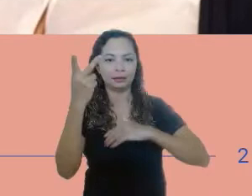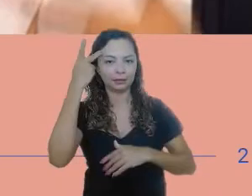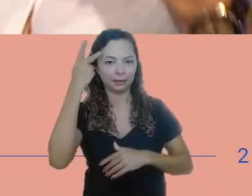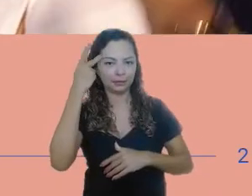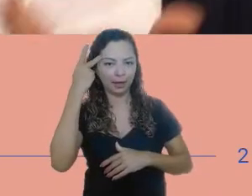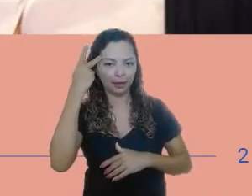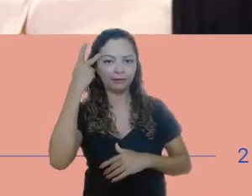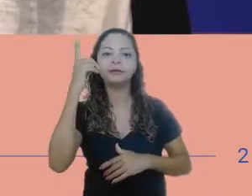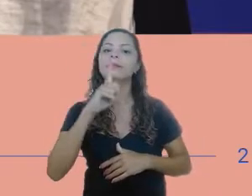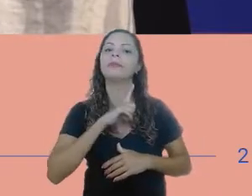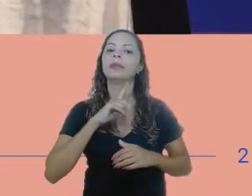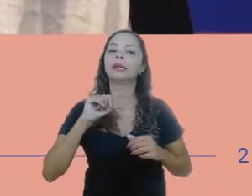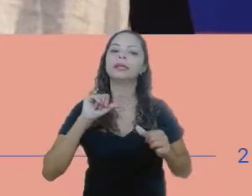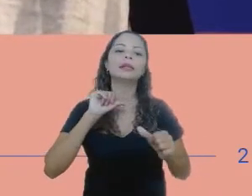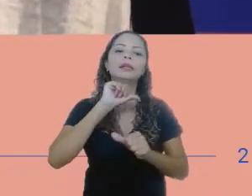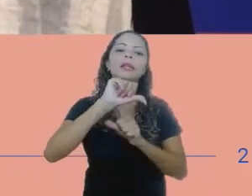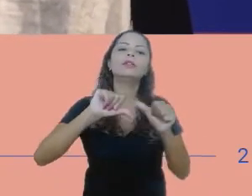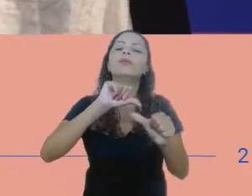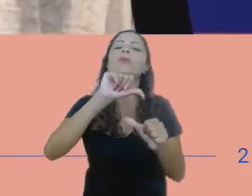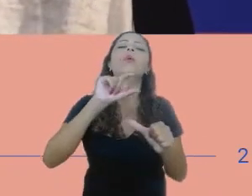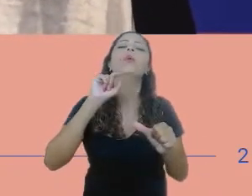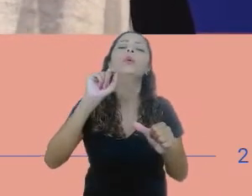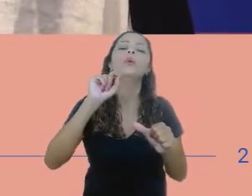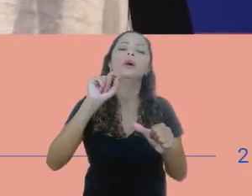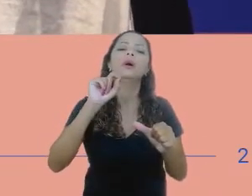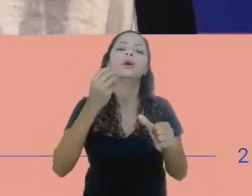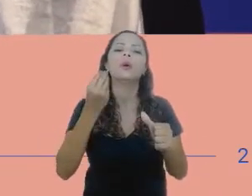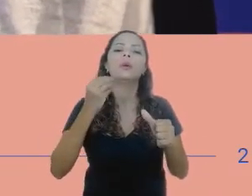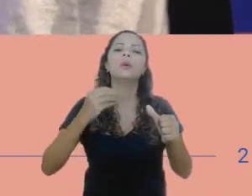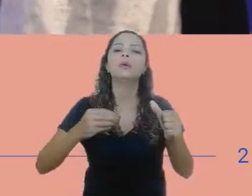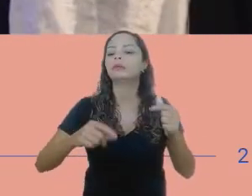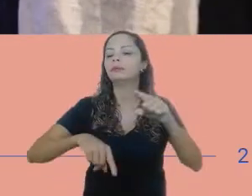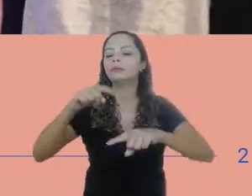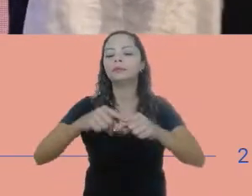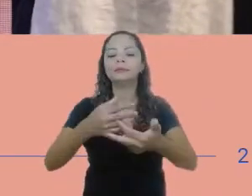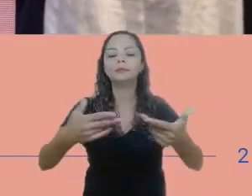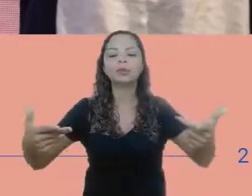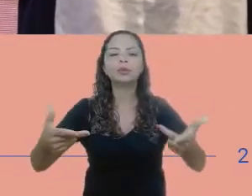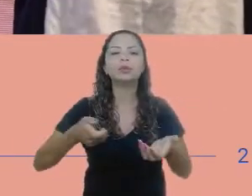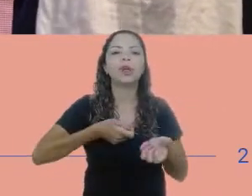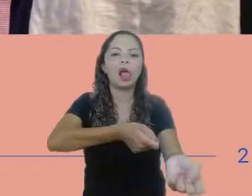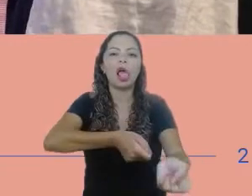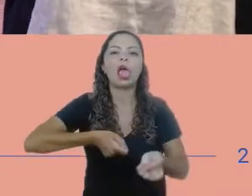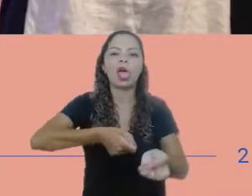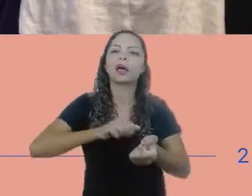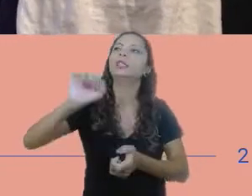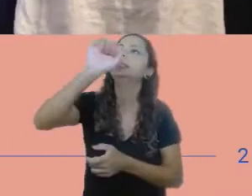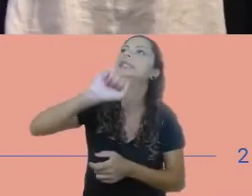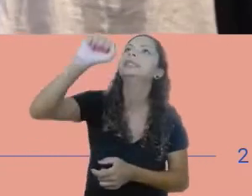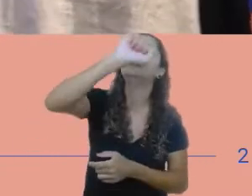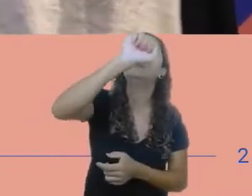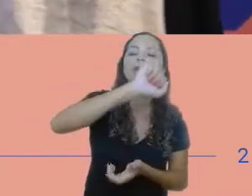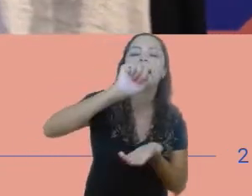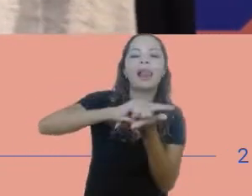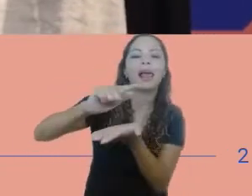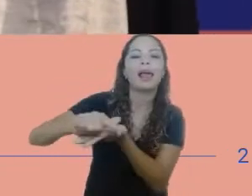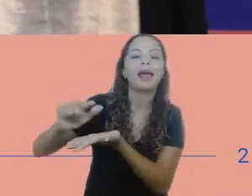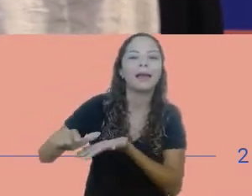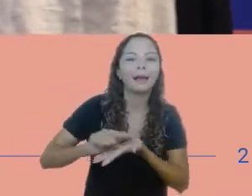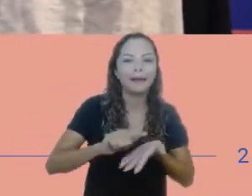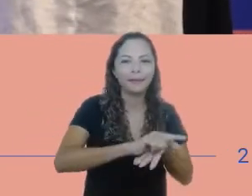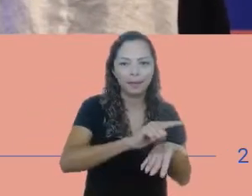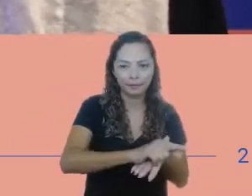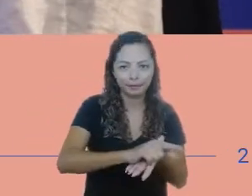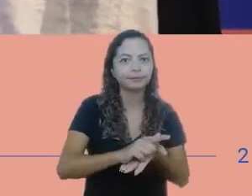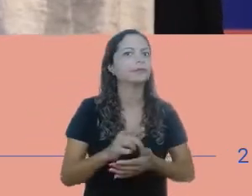transformou a forma de Usar produtos de limpeza então a pesquisas nos mostram que produtos de limpeza em